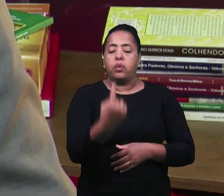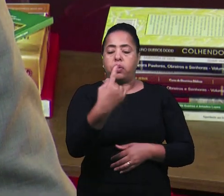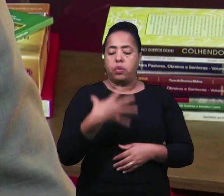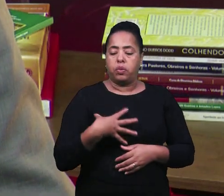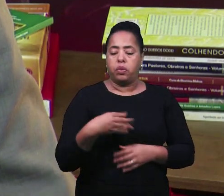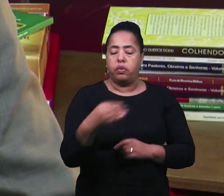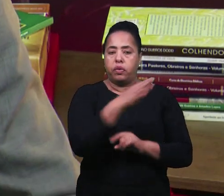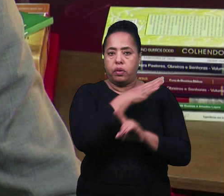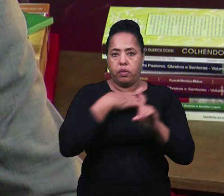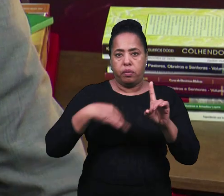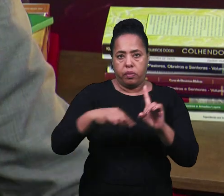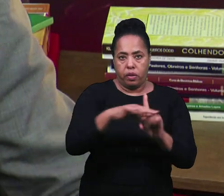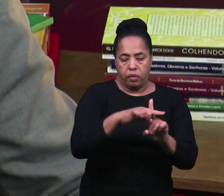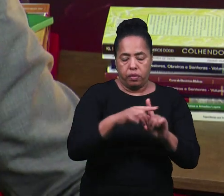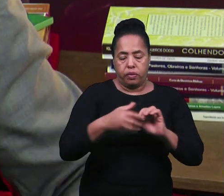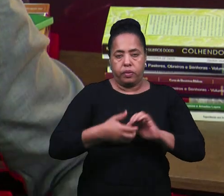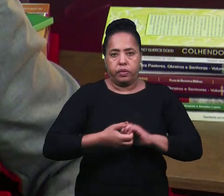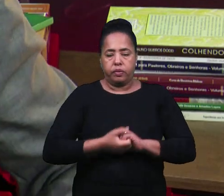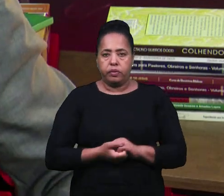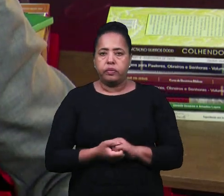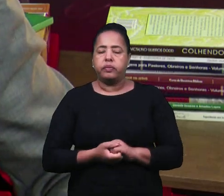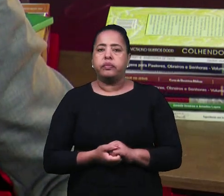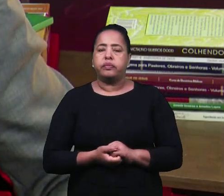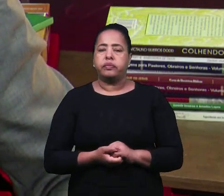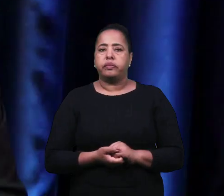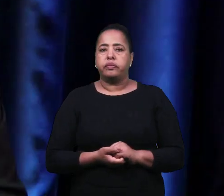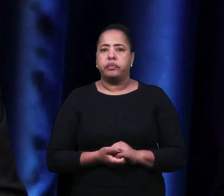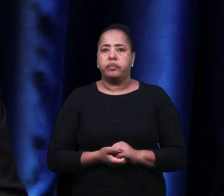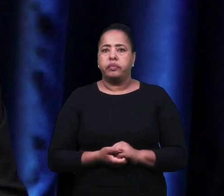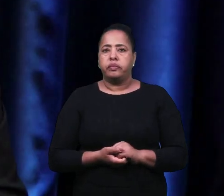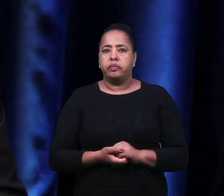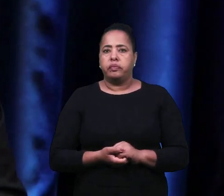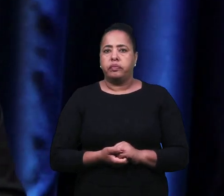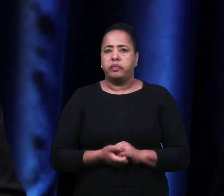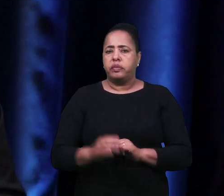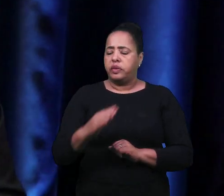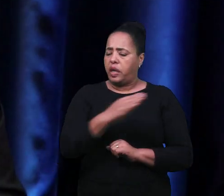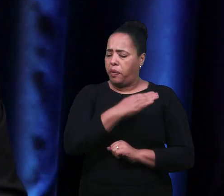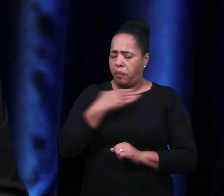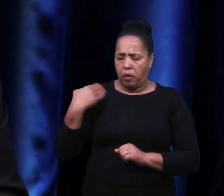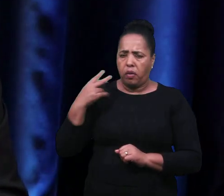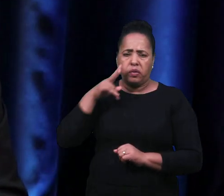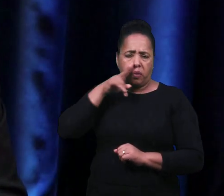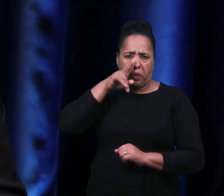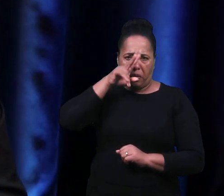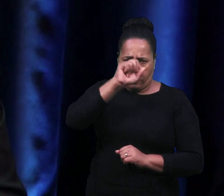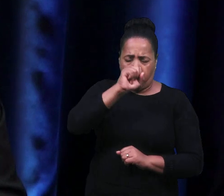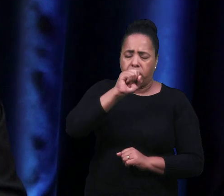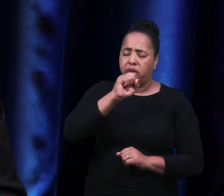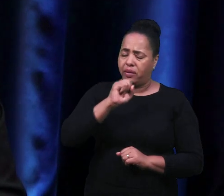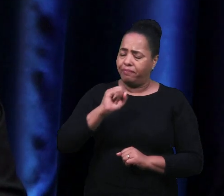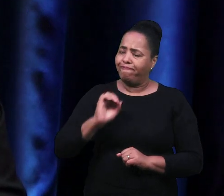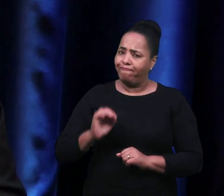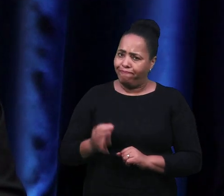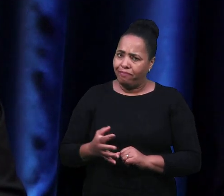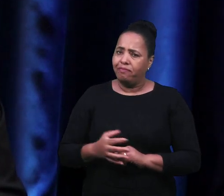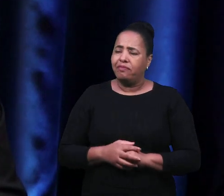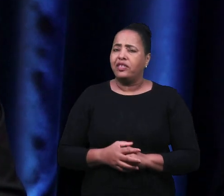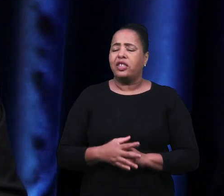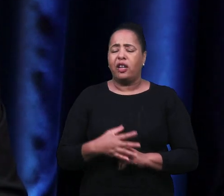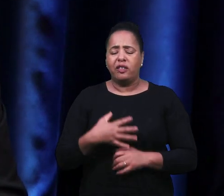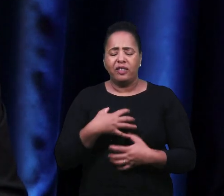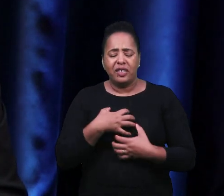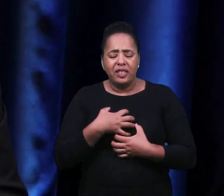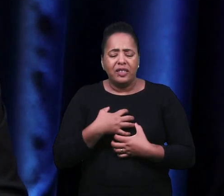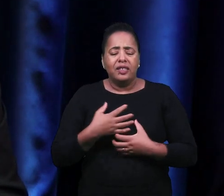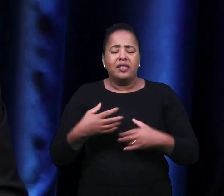cruz do Calvário. A morte, ela é realmente muito forte e ela fere, ela